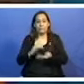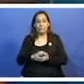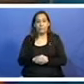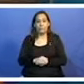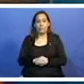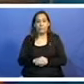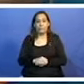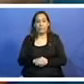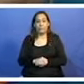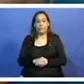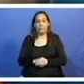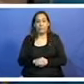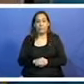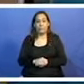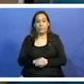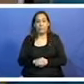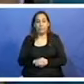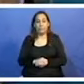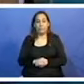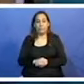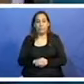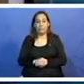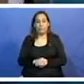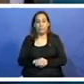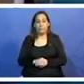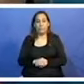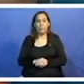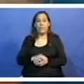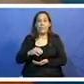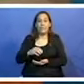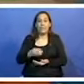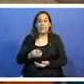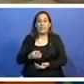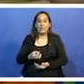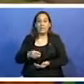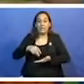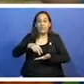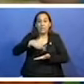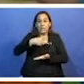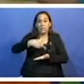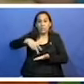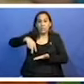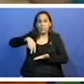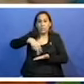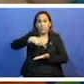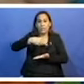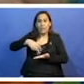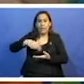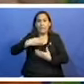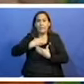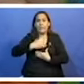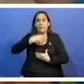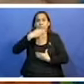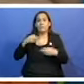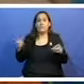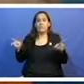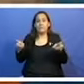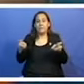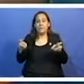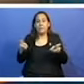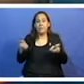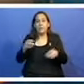conversar só mais um pouquinho, certo? No cordel, o baile da girafa, você percebeu que no final os